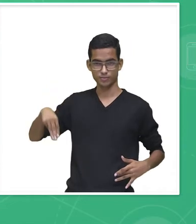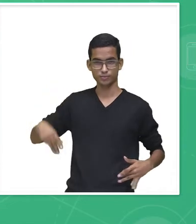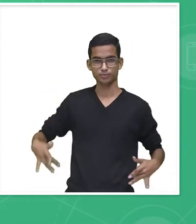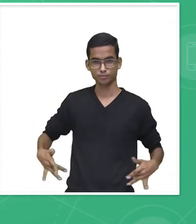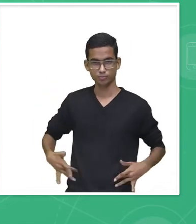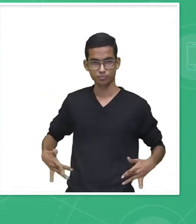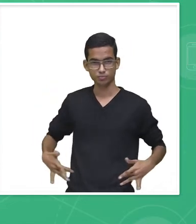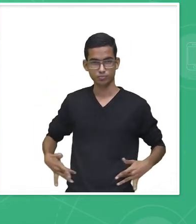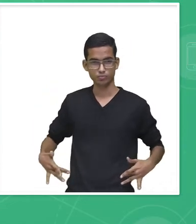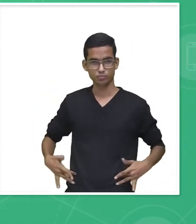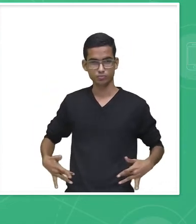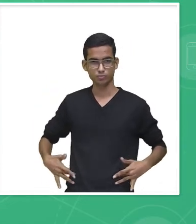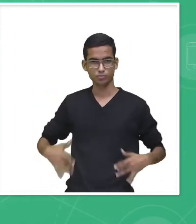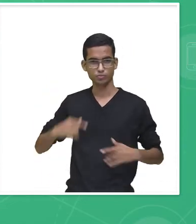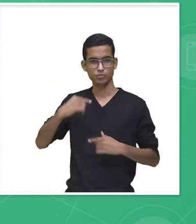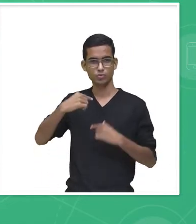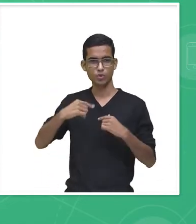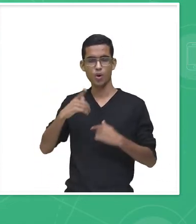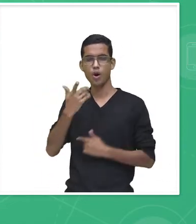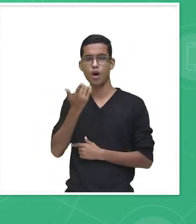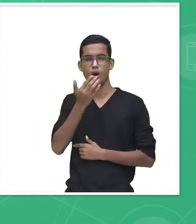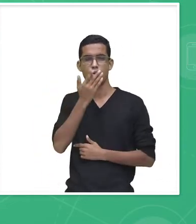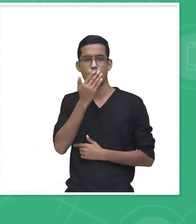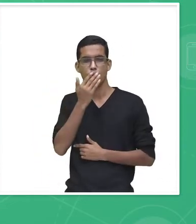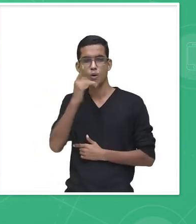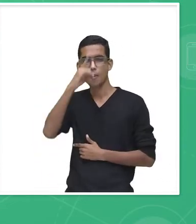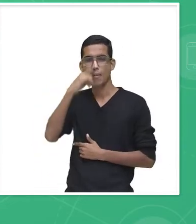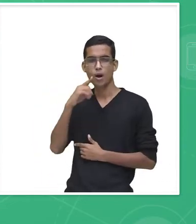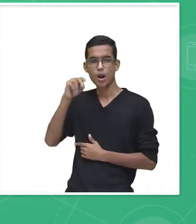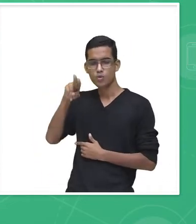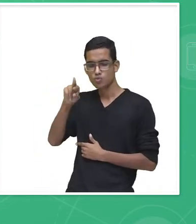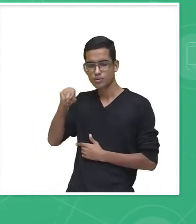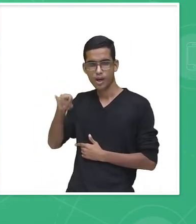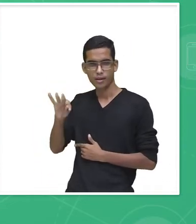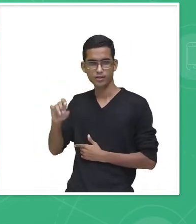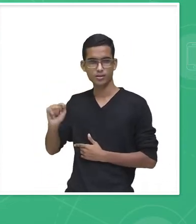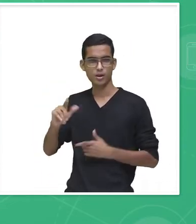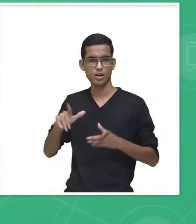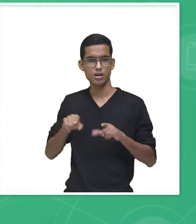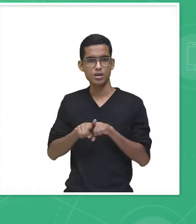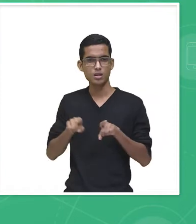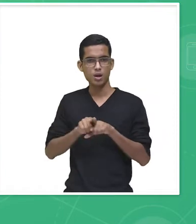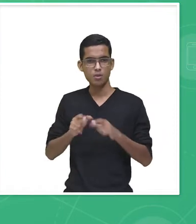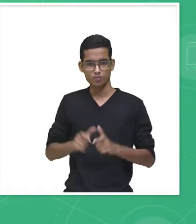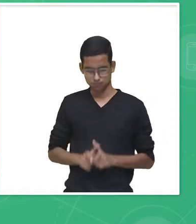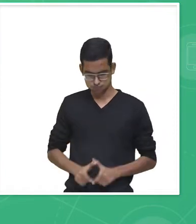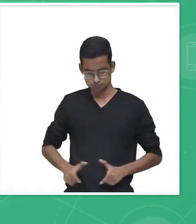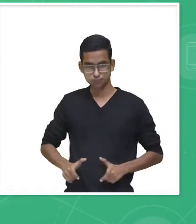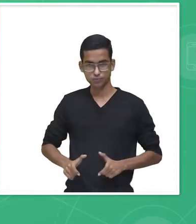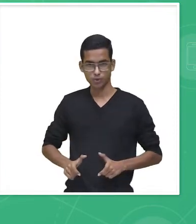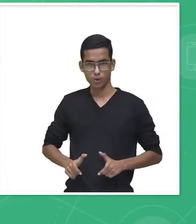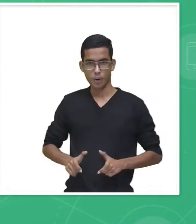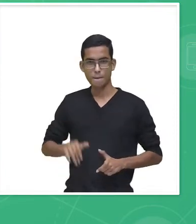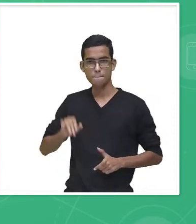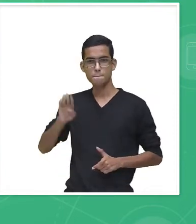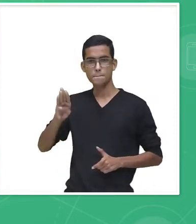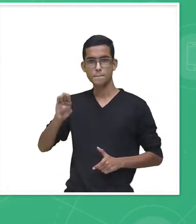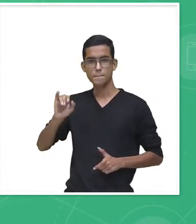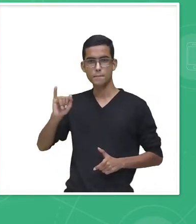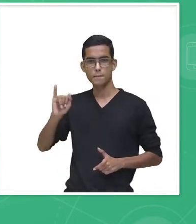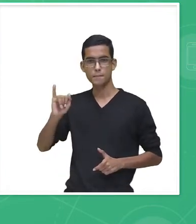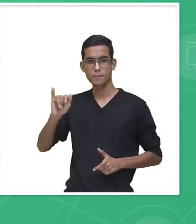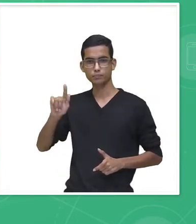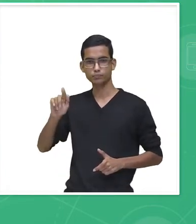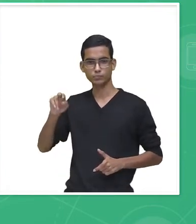bexiga e uretra A então basicamente o sistema urinário é formado por esses órgãos e aí cada um deles vai